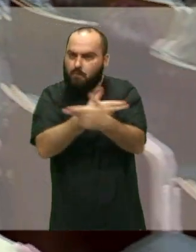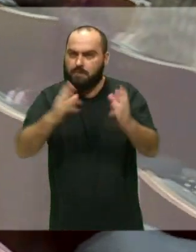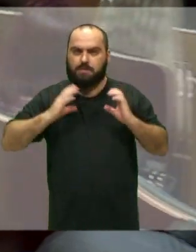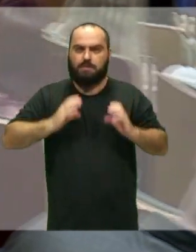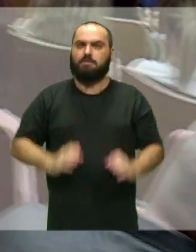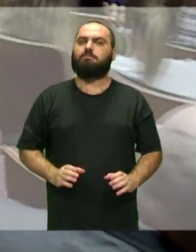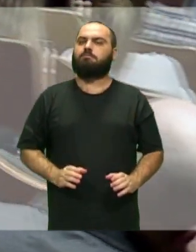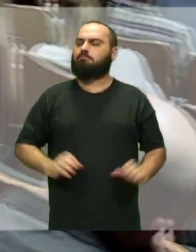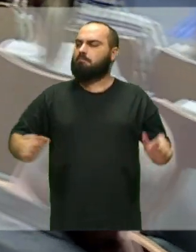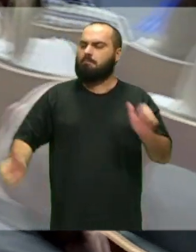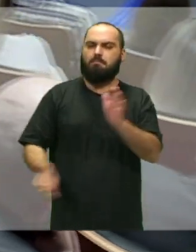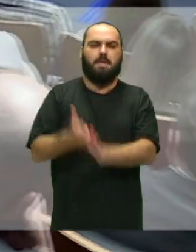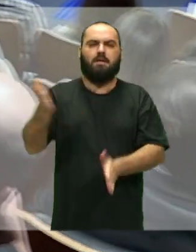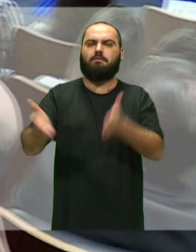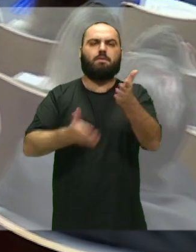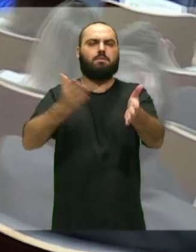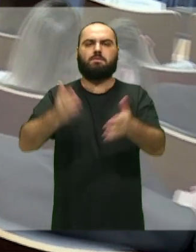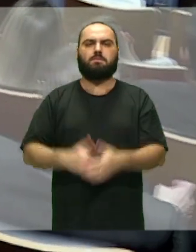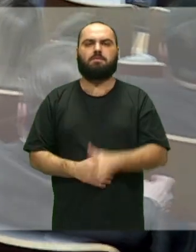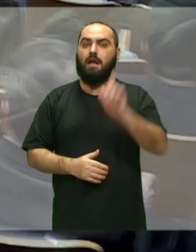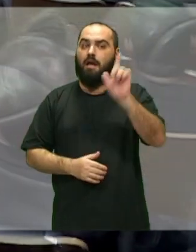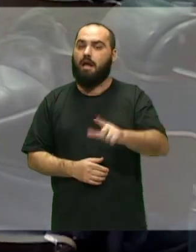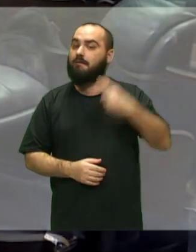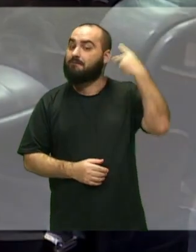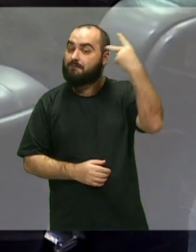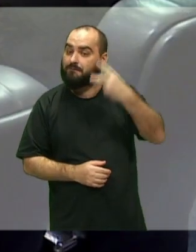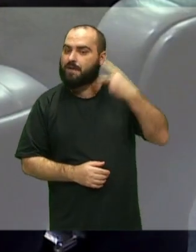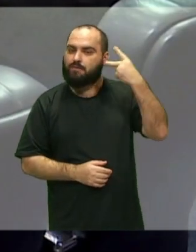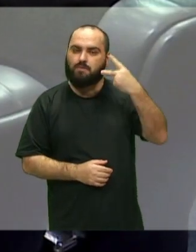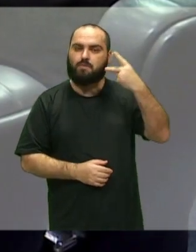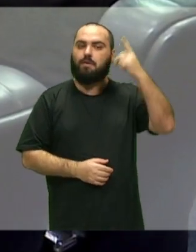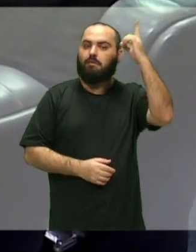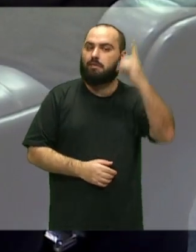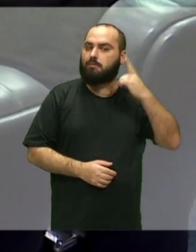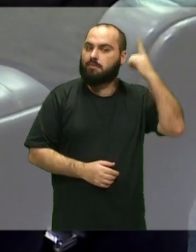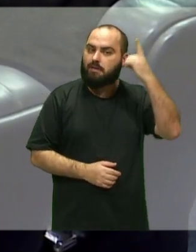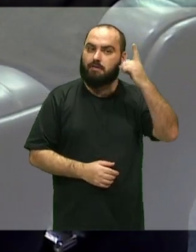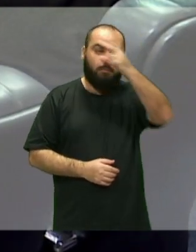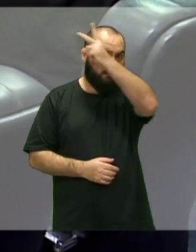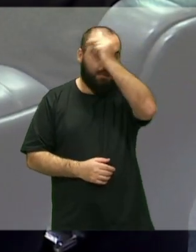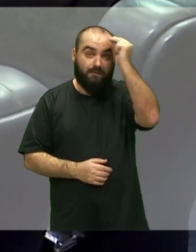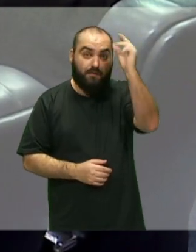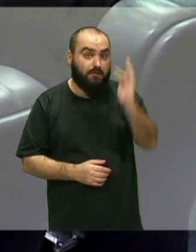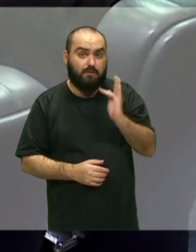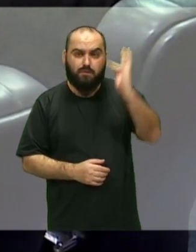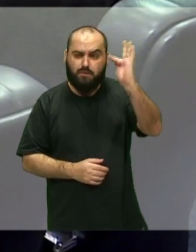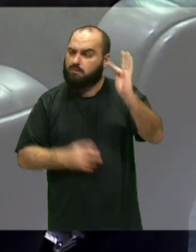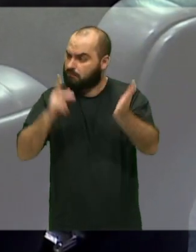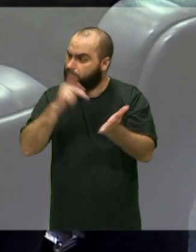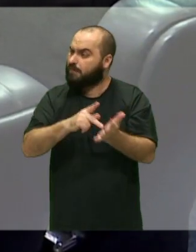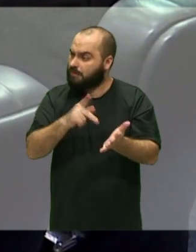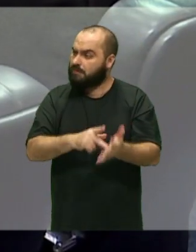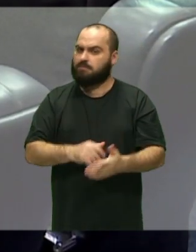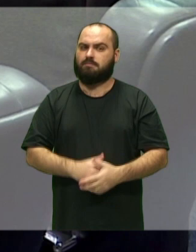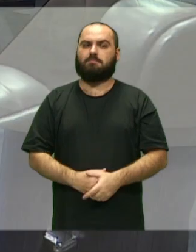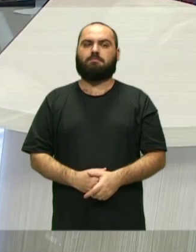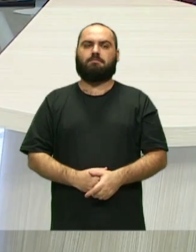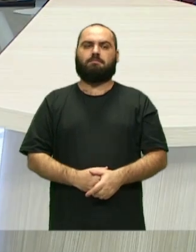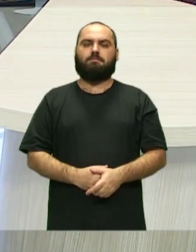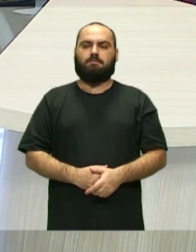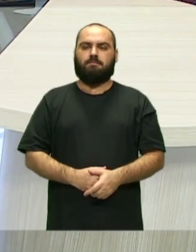maravilhoso serão aí os vereadores os deputados os prefeitos do futuro não tem dúvida disso